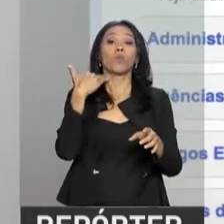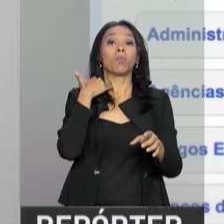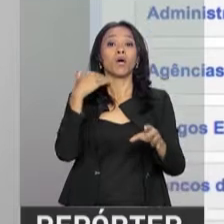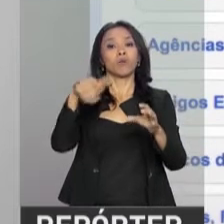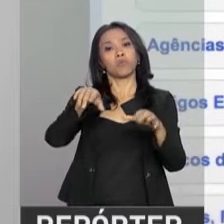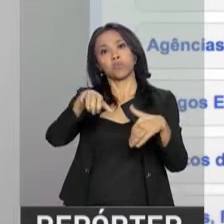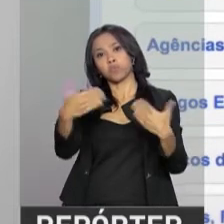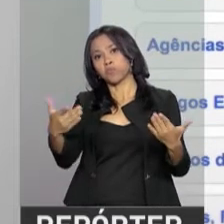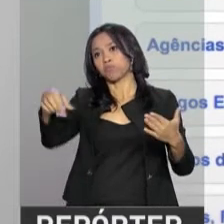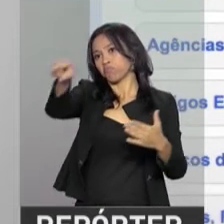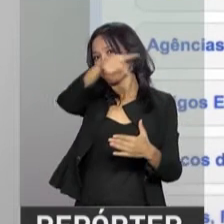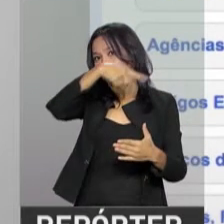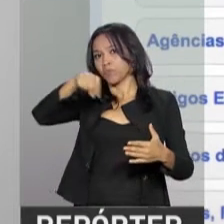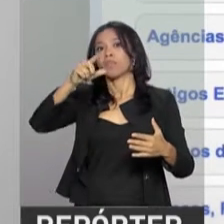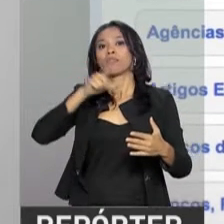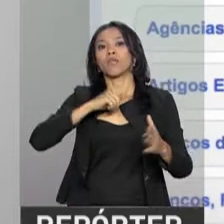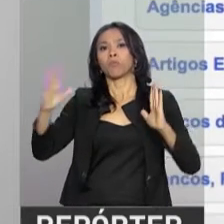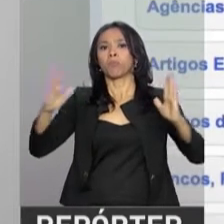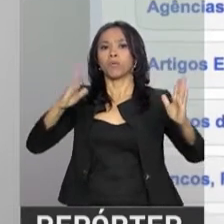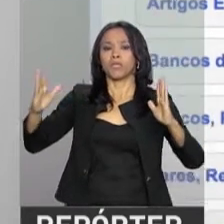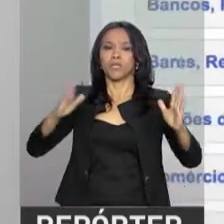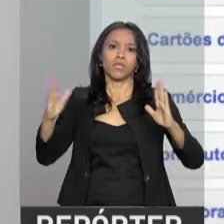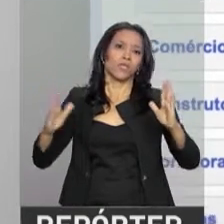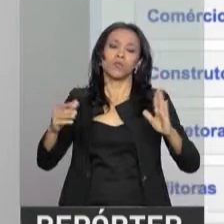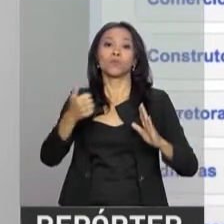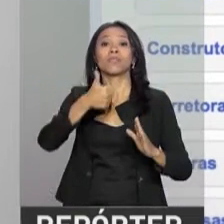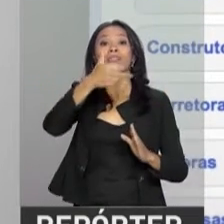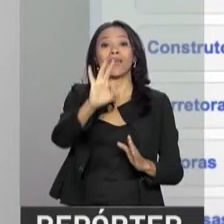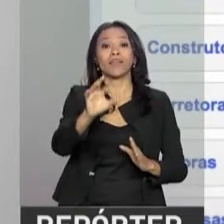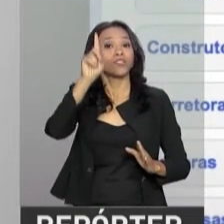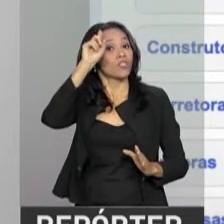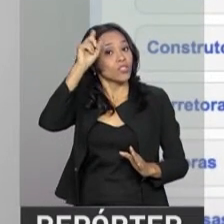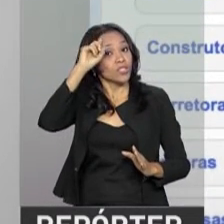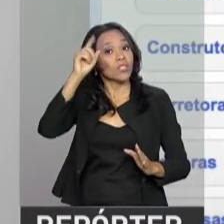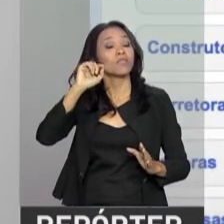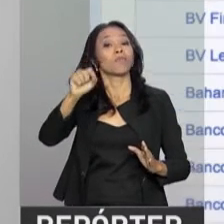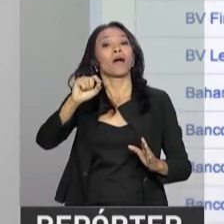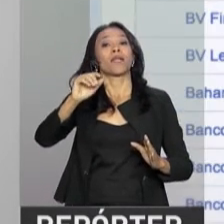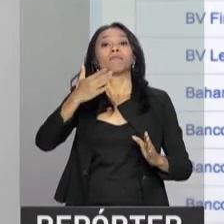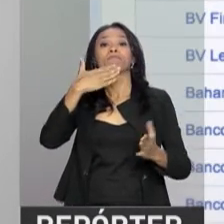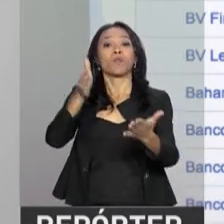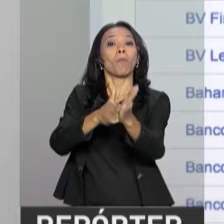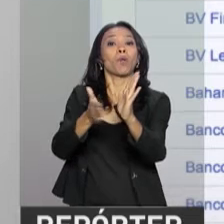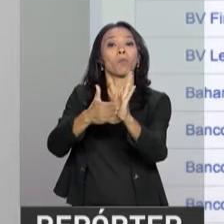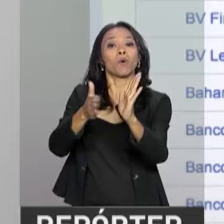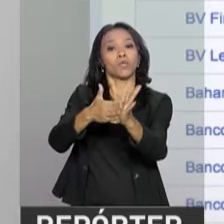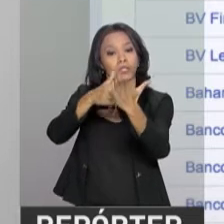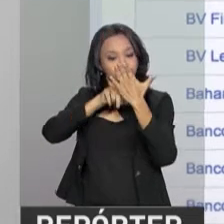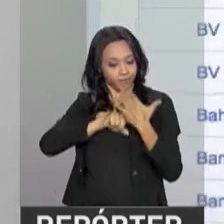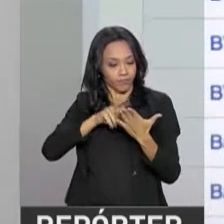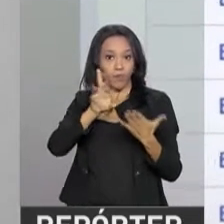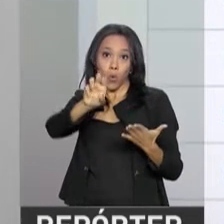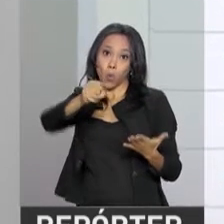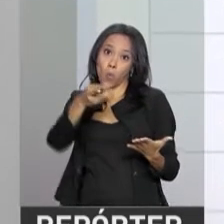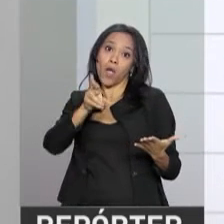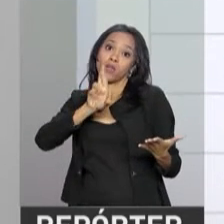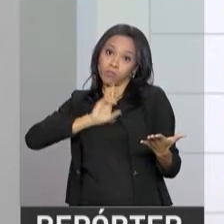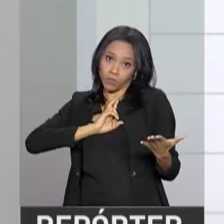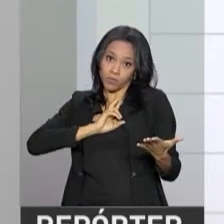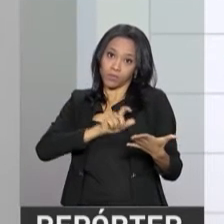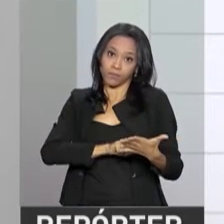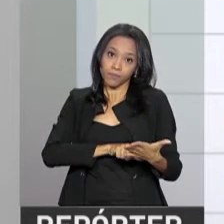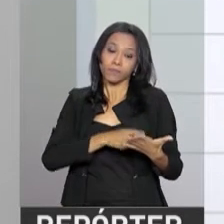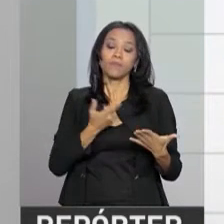ou instituição financeira tem um prazo de até 10 dias para apresentar uma proposta ou resposta. O processo